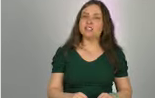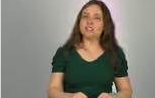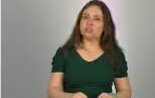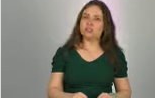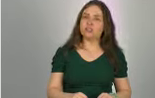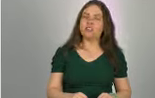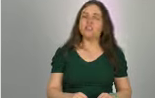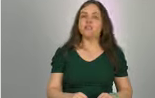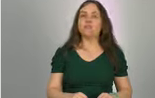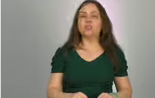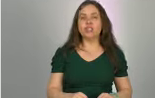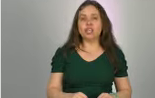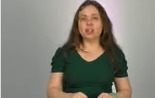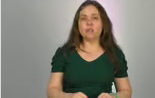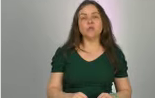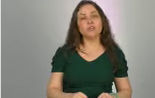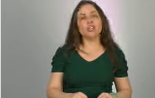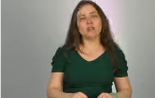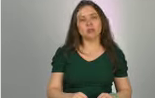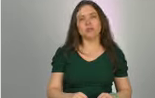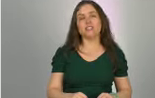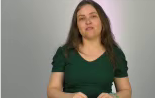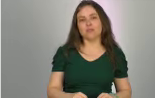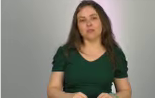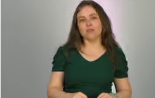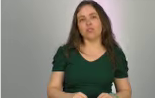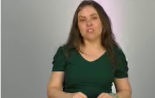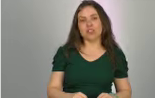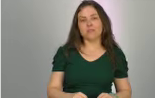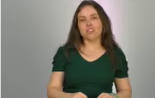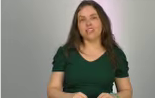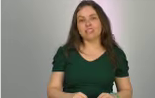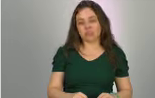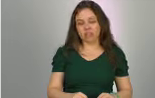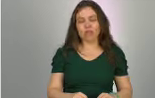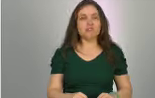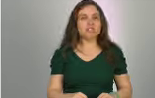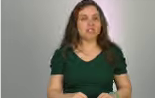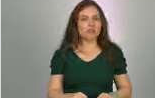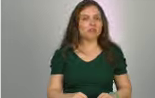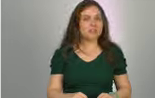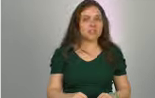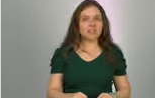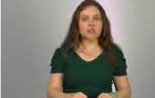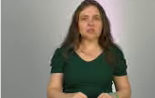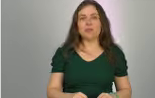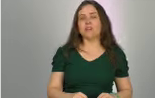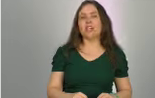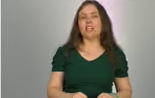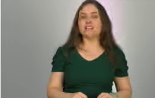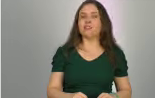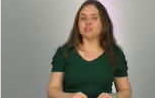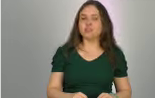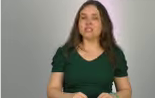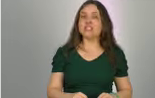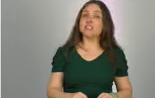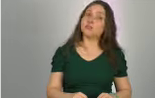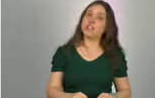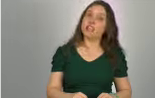dessa iniciativa do Dia Mundial da Preservação digital e eu quero conversar com vocês